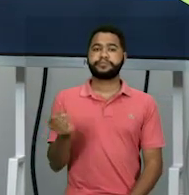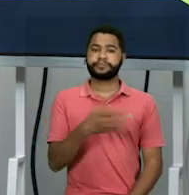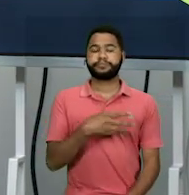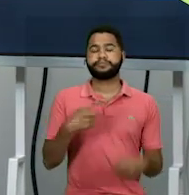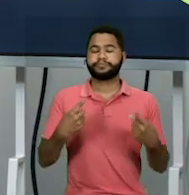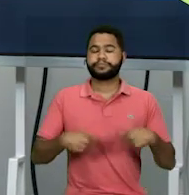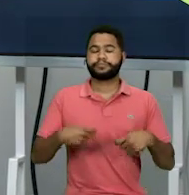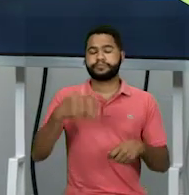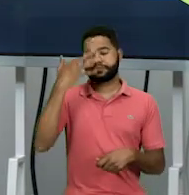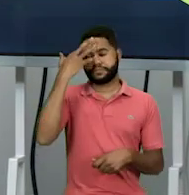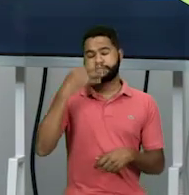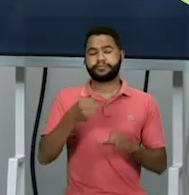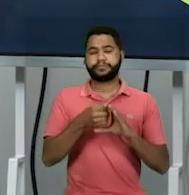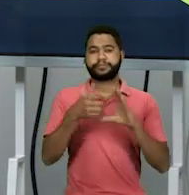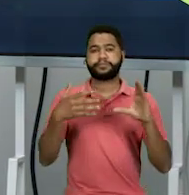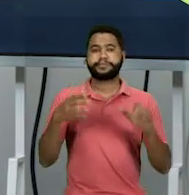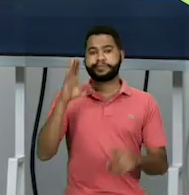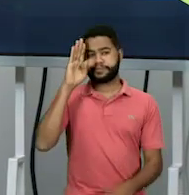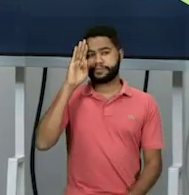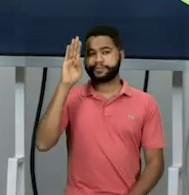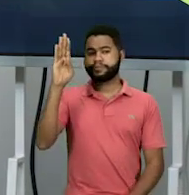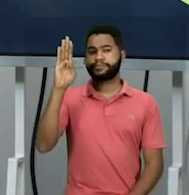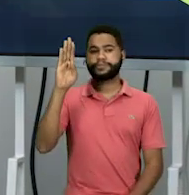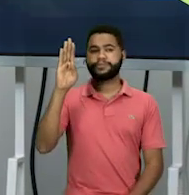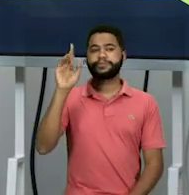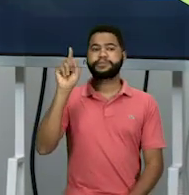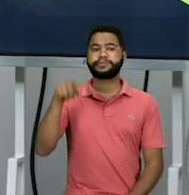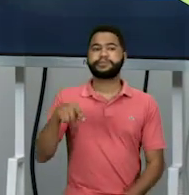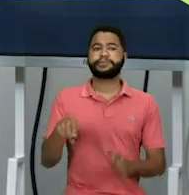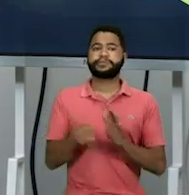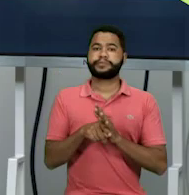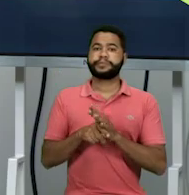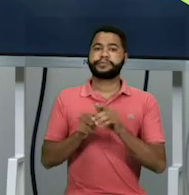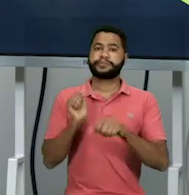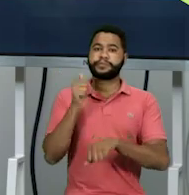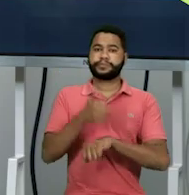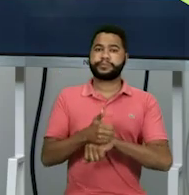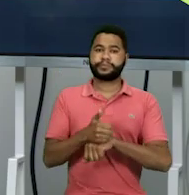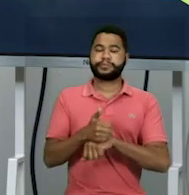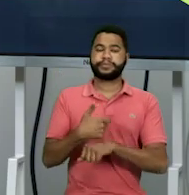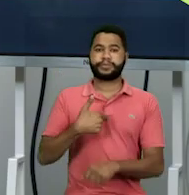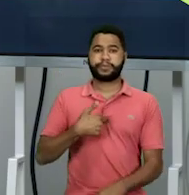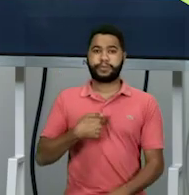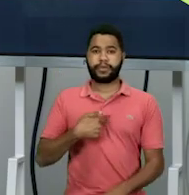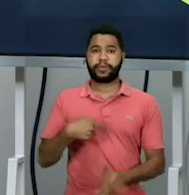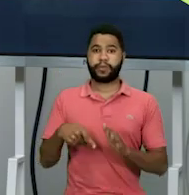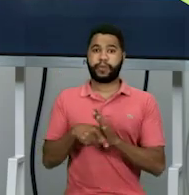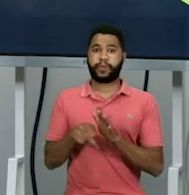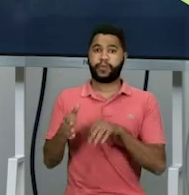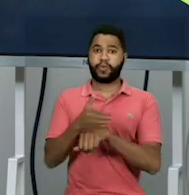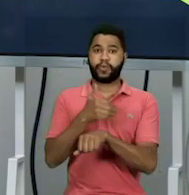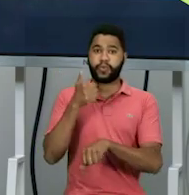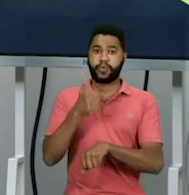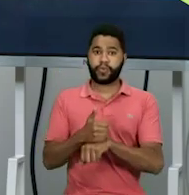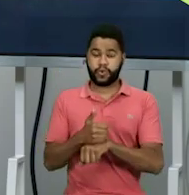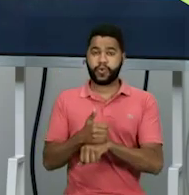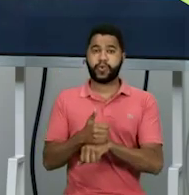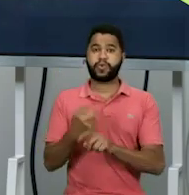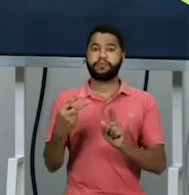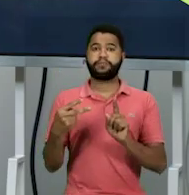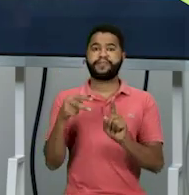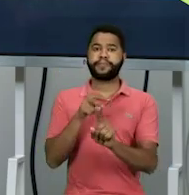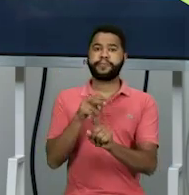entender, então, que a característica principal é a ascensão de Vargas ali através de um golpe, do ponto de vista de